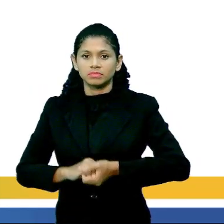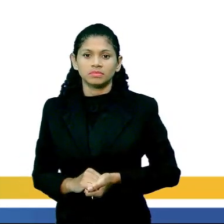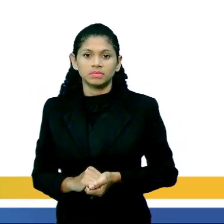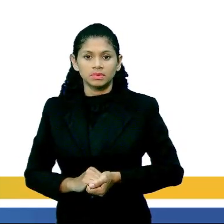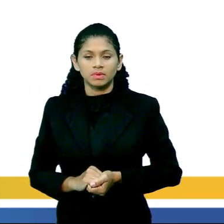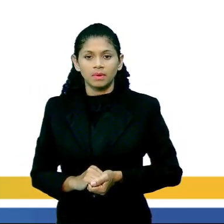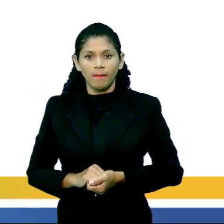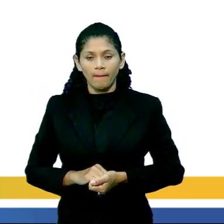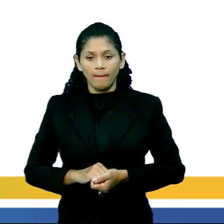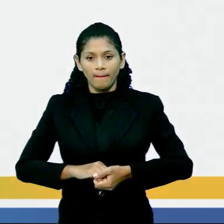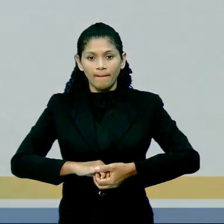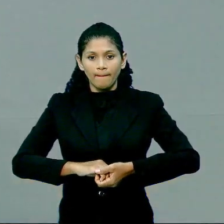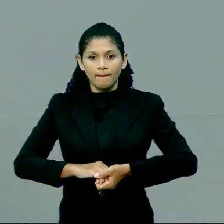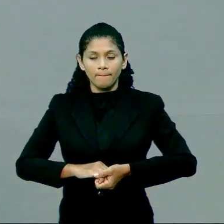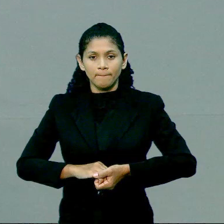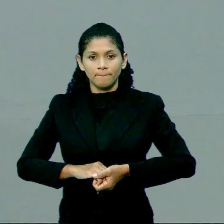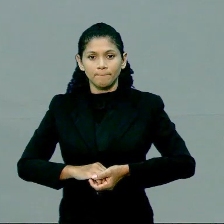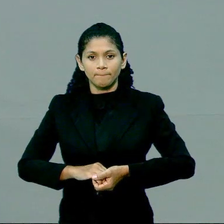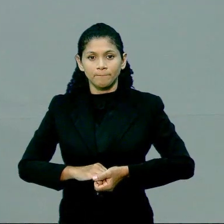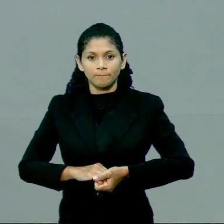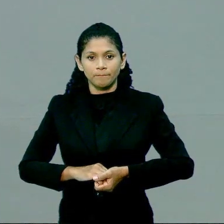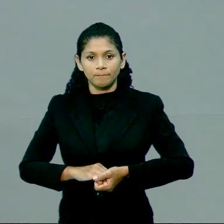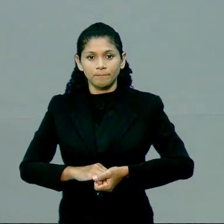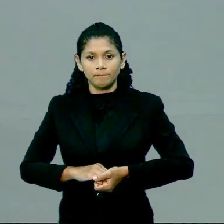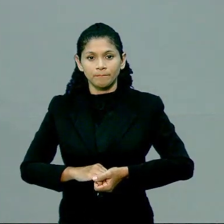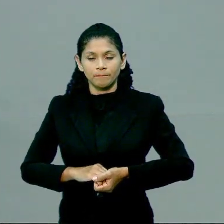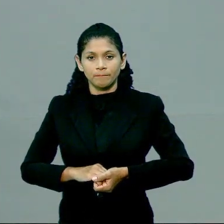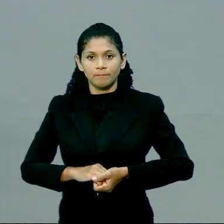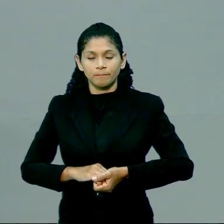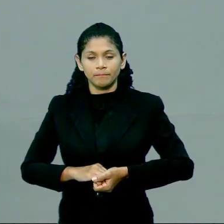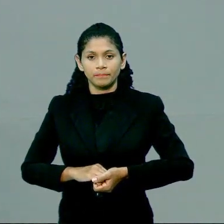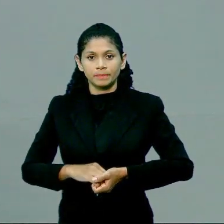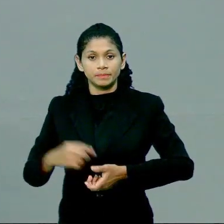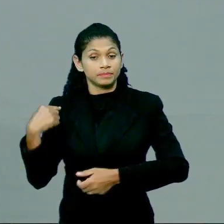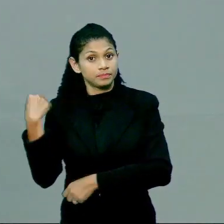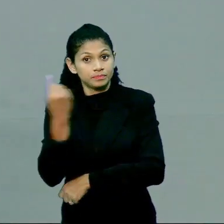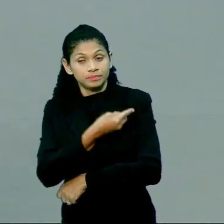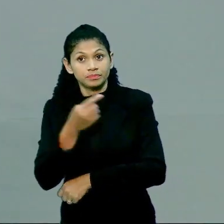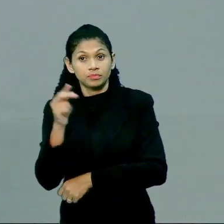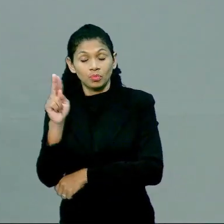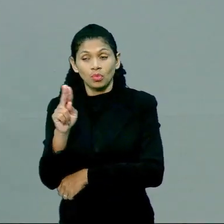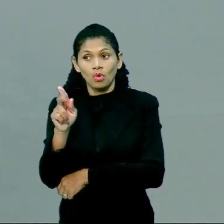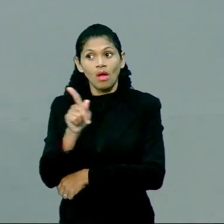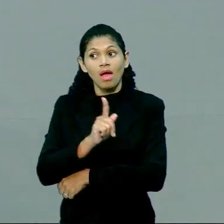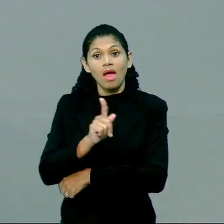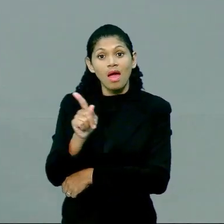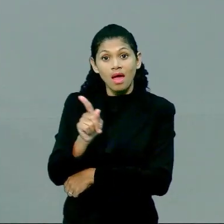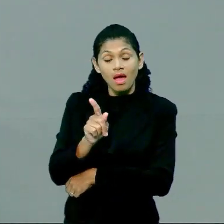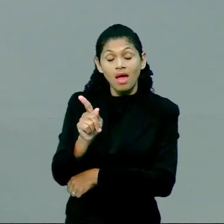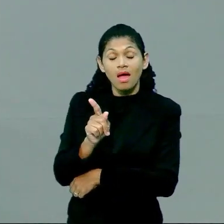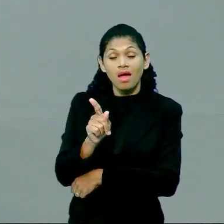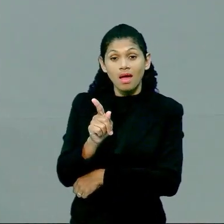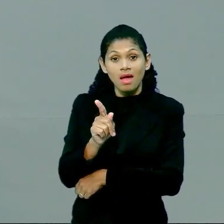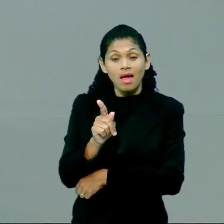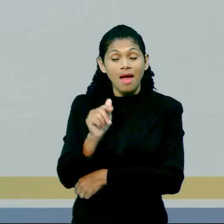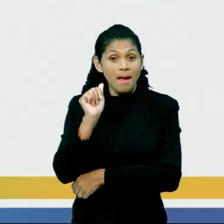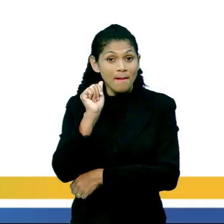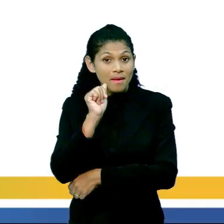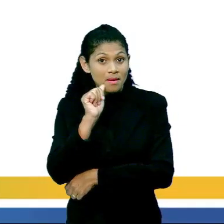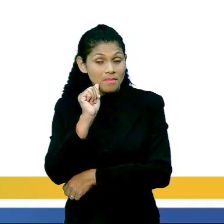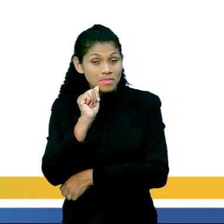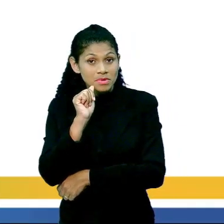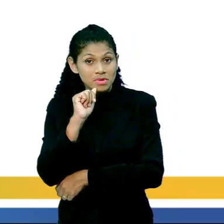desses ovos né a gente também utiliza essa expressão Ah ela é a menina dos meus olhos né